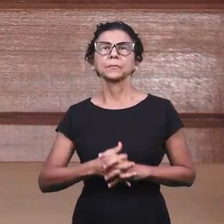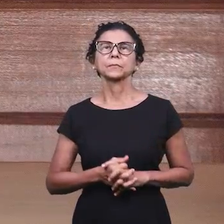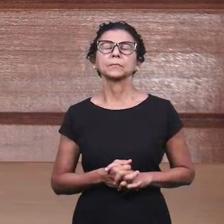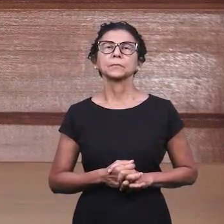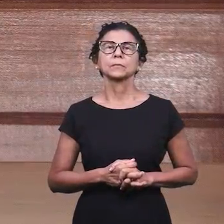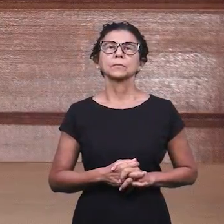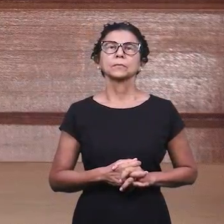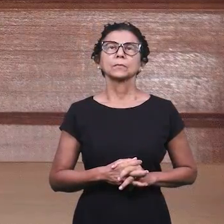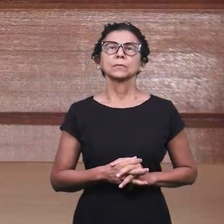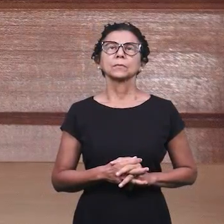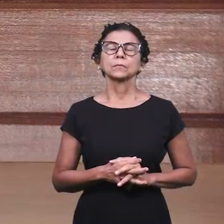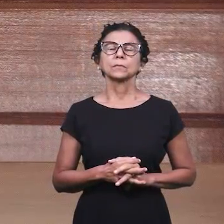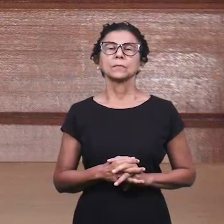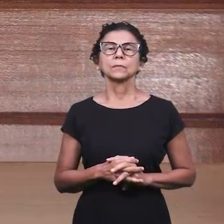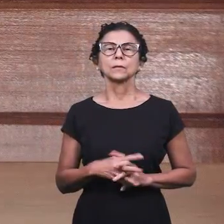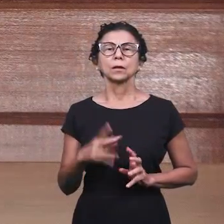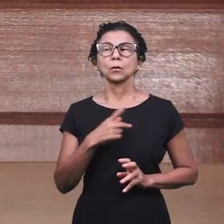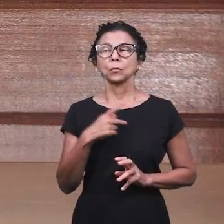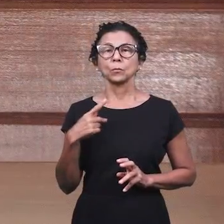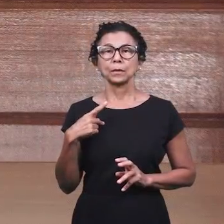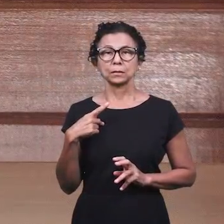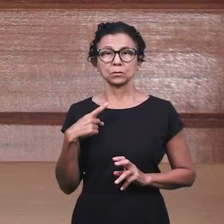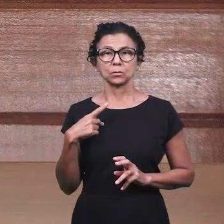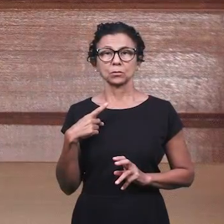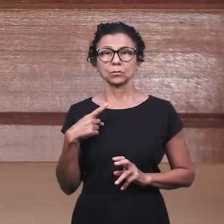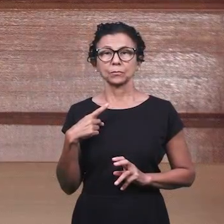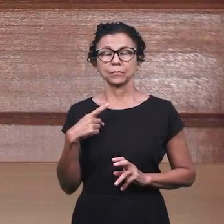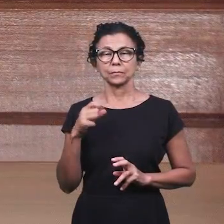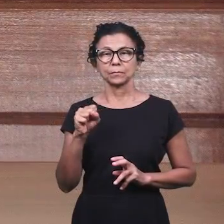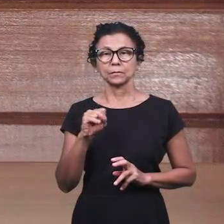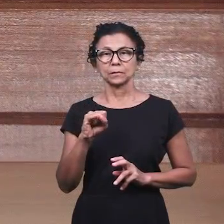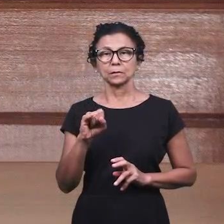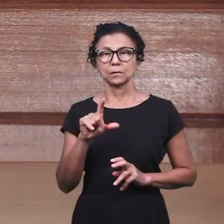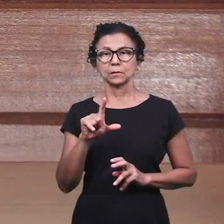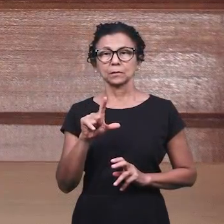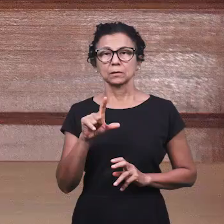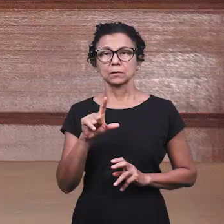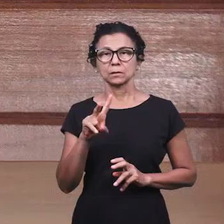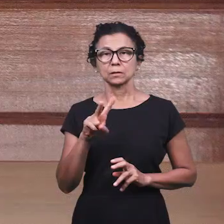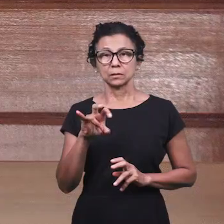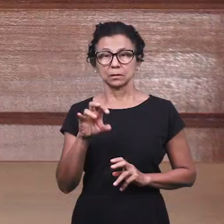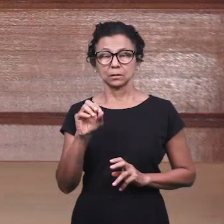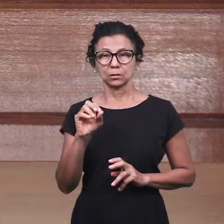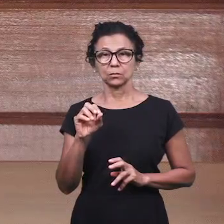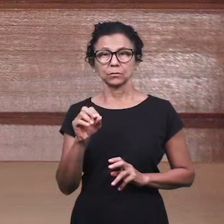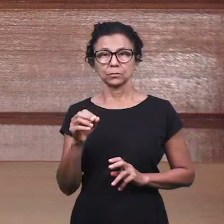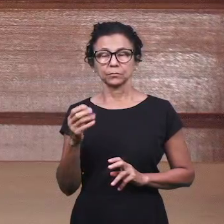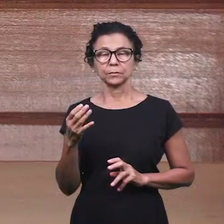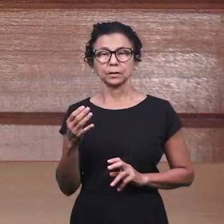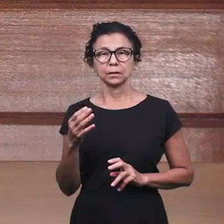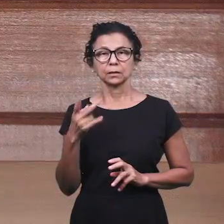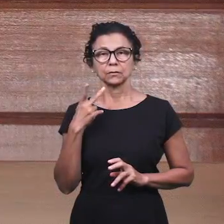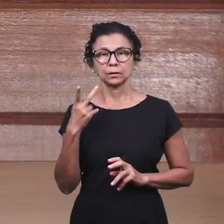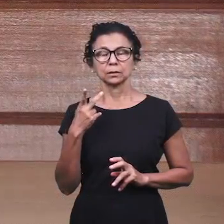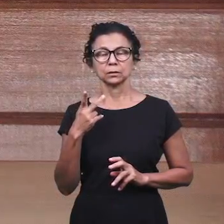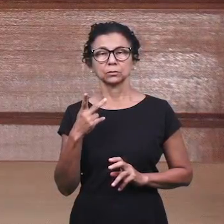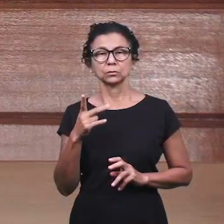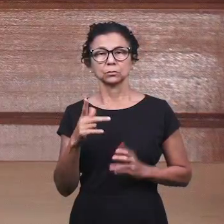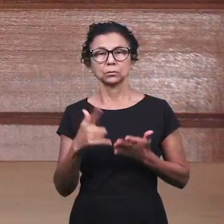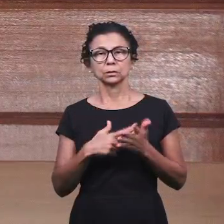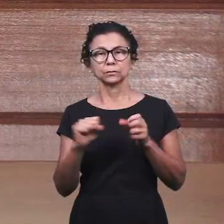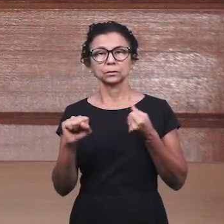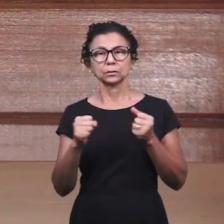que o pastor Silvio está citando, o texto no Salmo número 2, que é muito importante para nós, é uma situação de